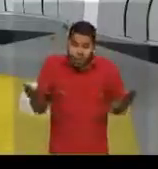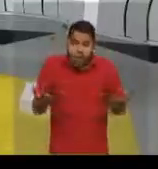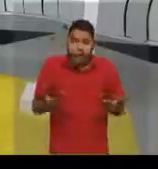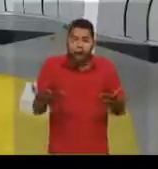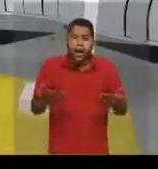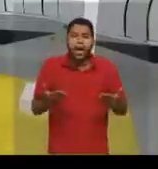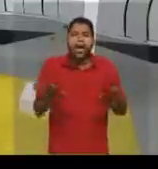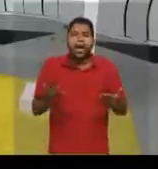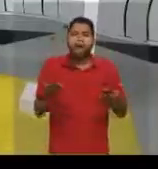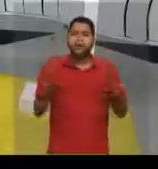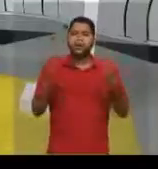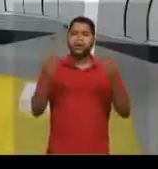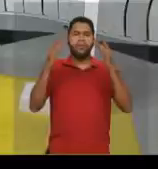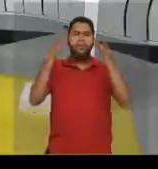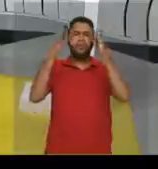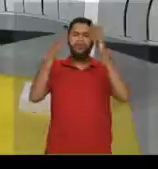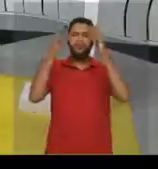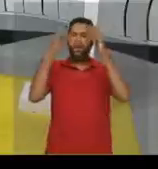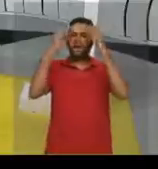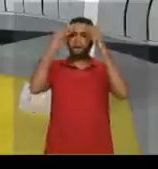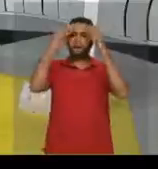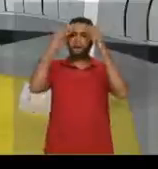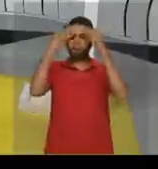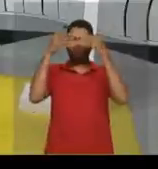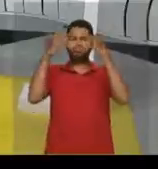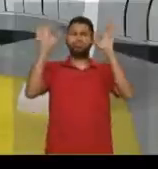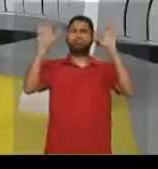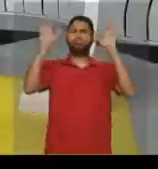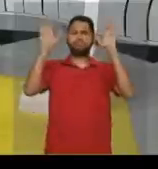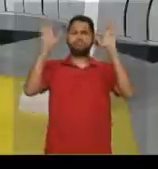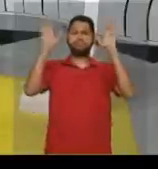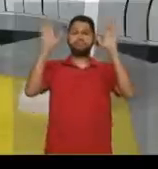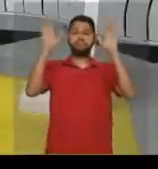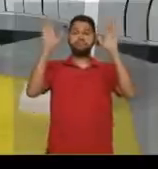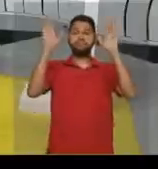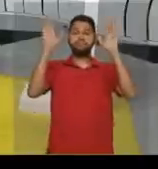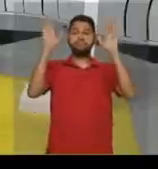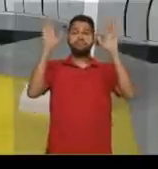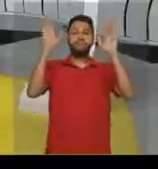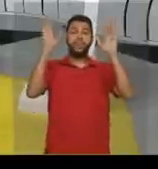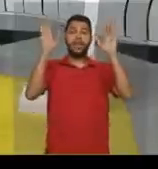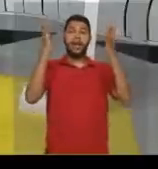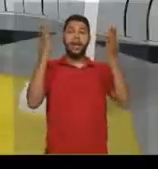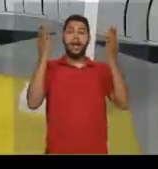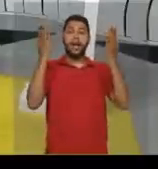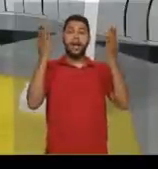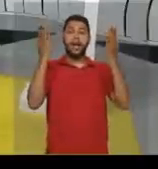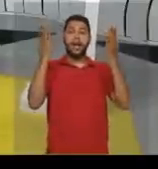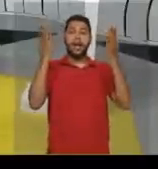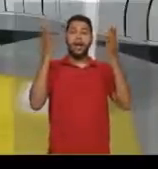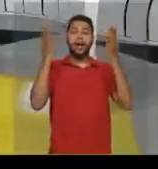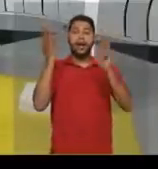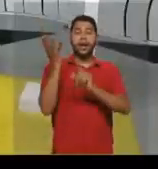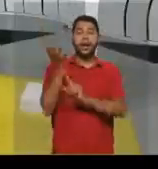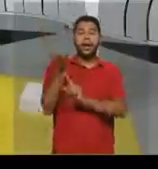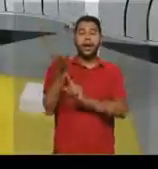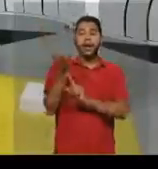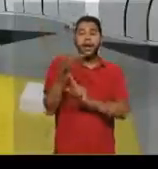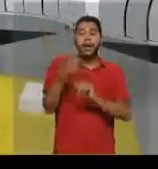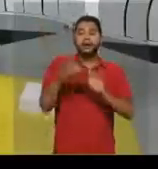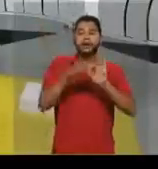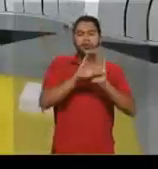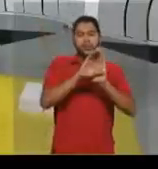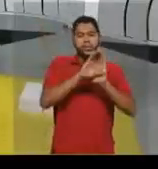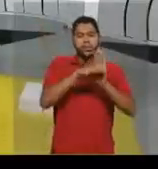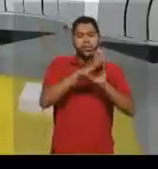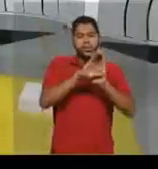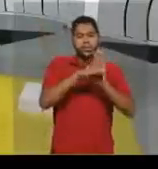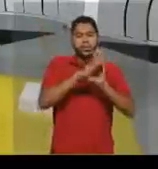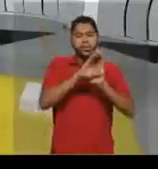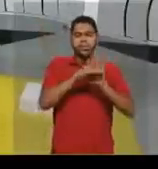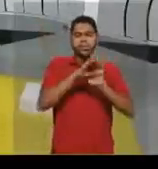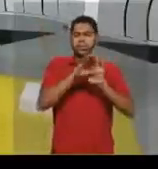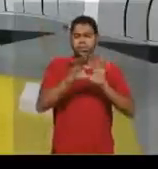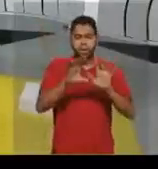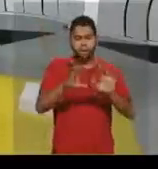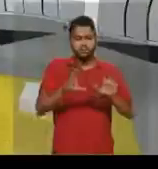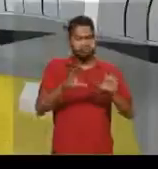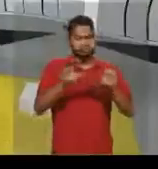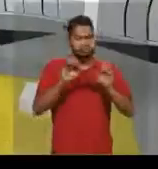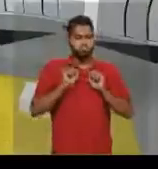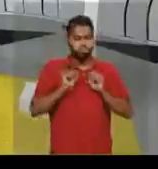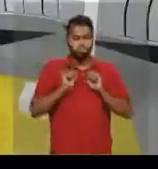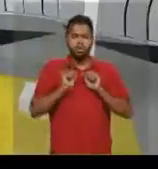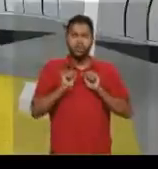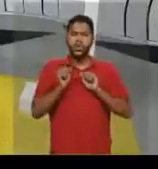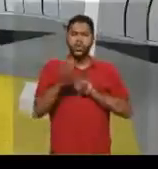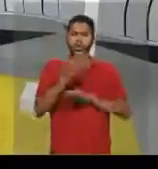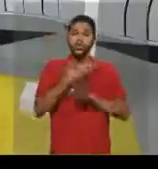a mente completamente aberta. A arte conceitual, ela vai estar enraizada em